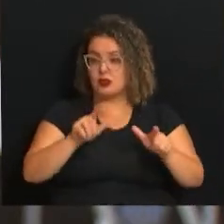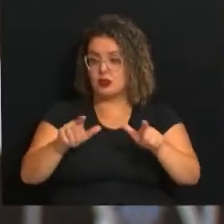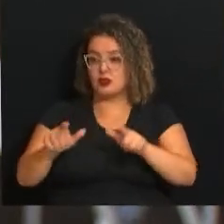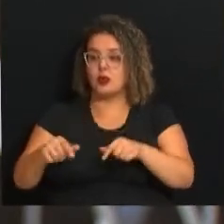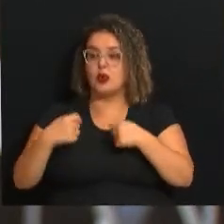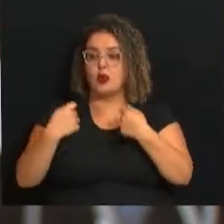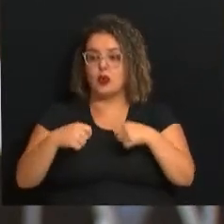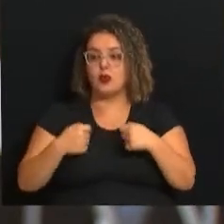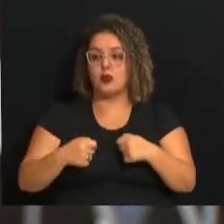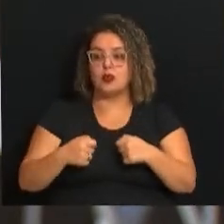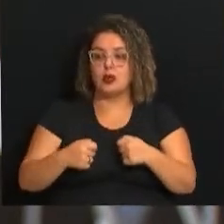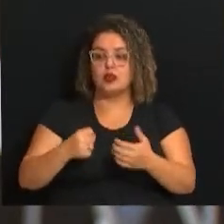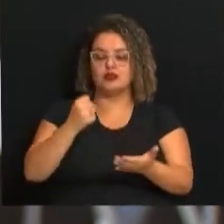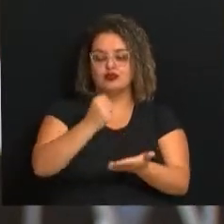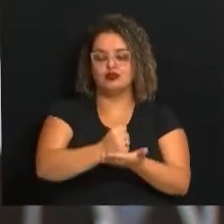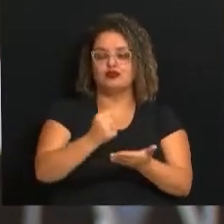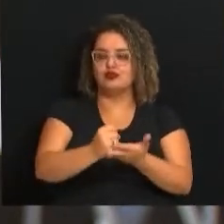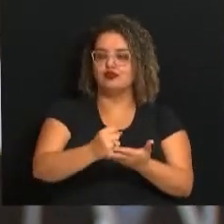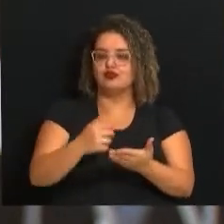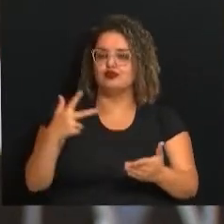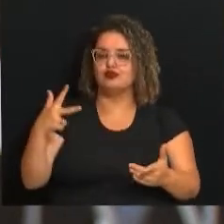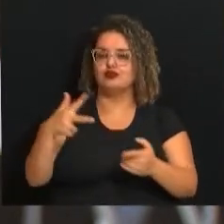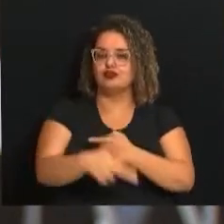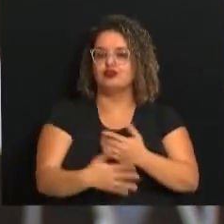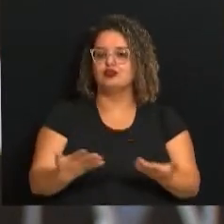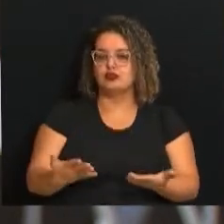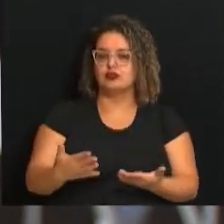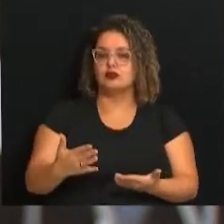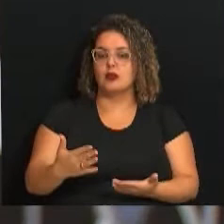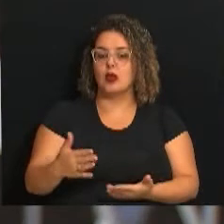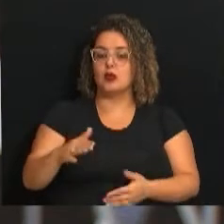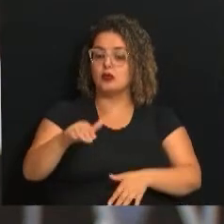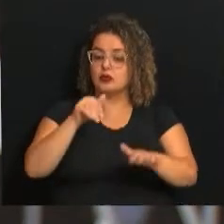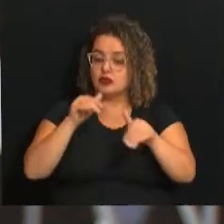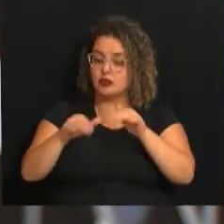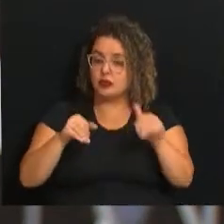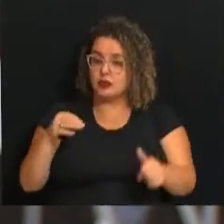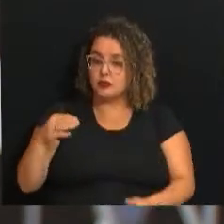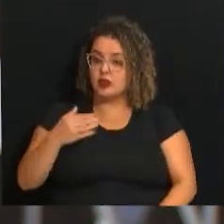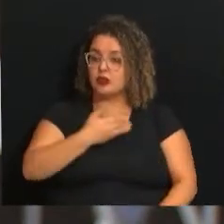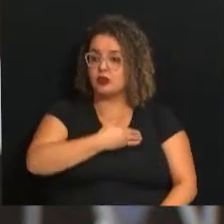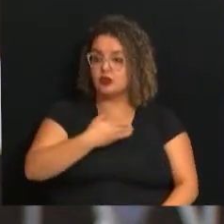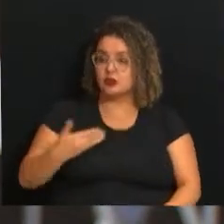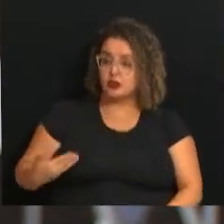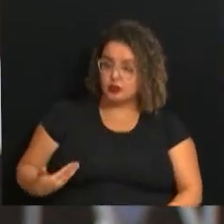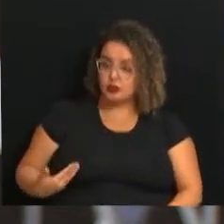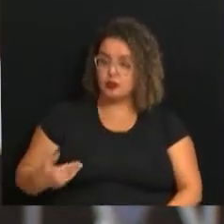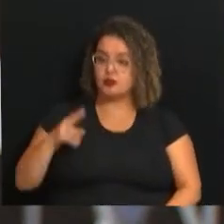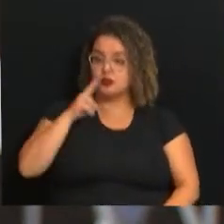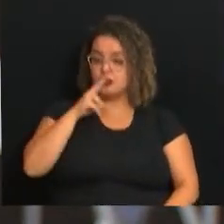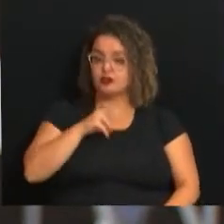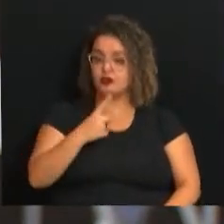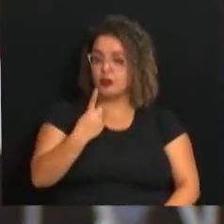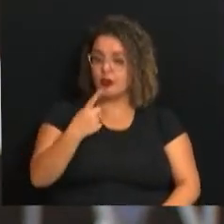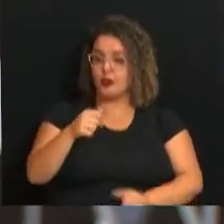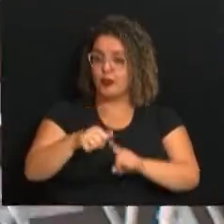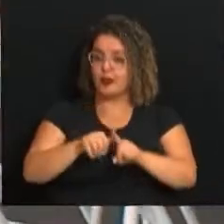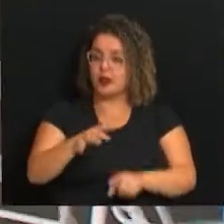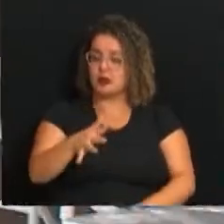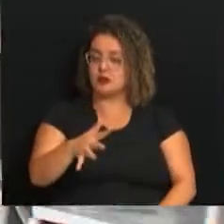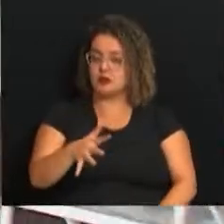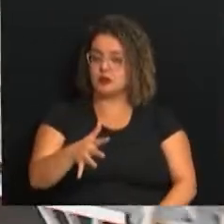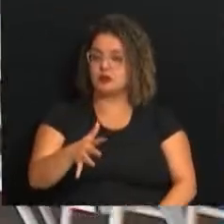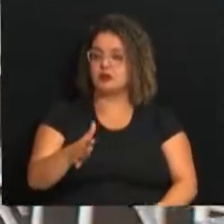200 foi preciso um distrato e um novo chamamento público de emergência processo que durou um mês